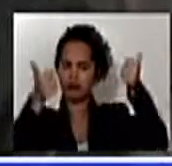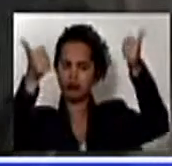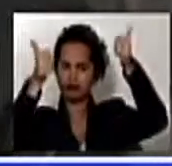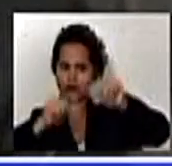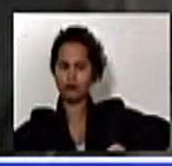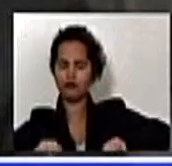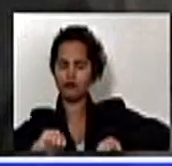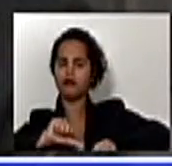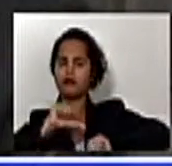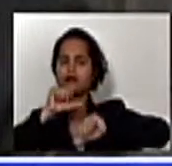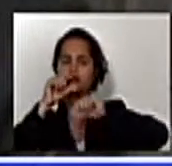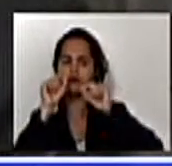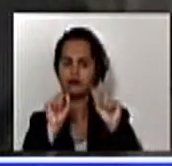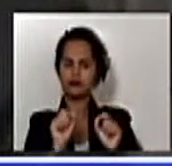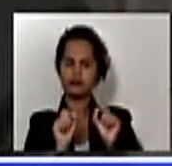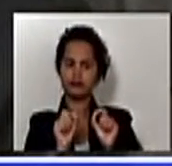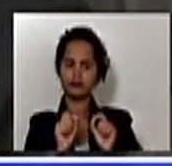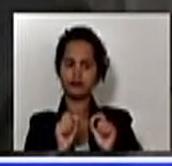nossa